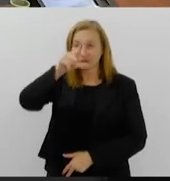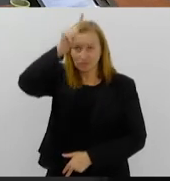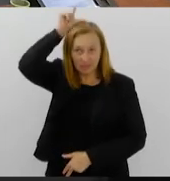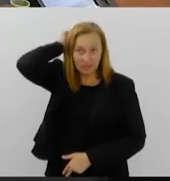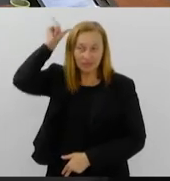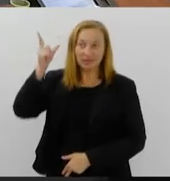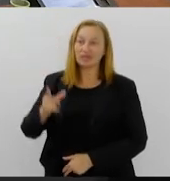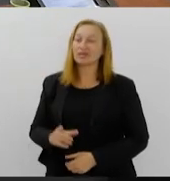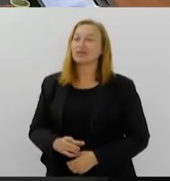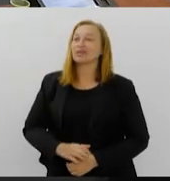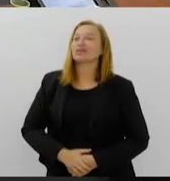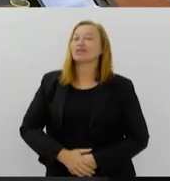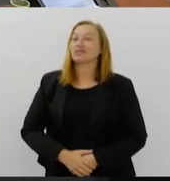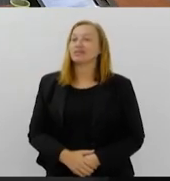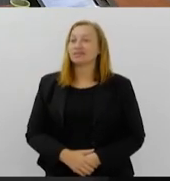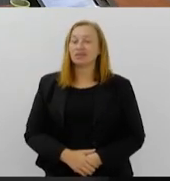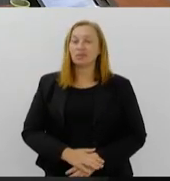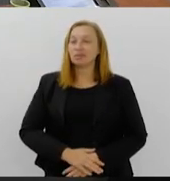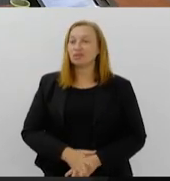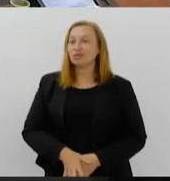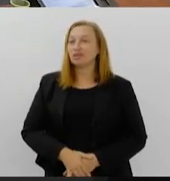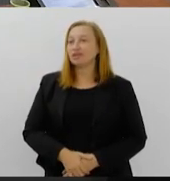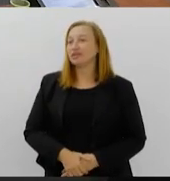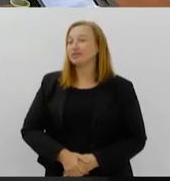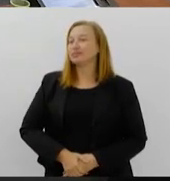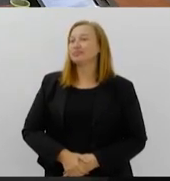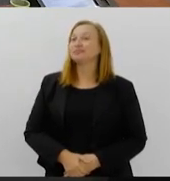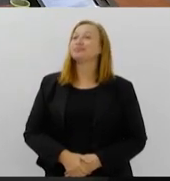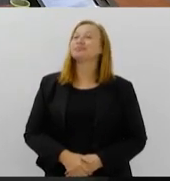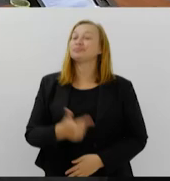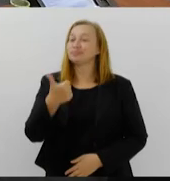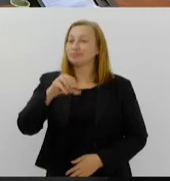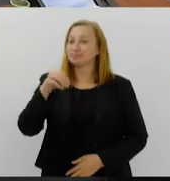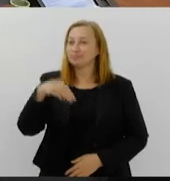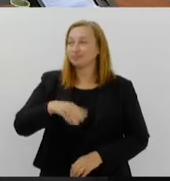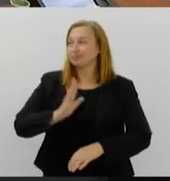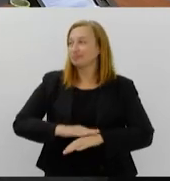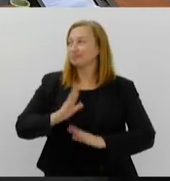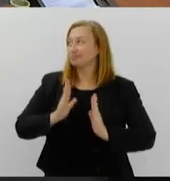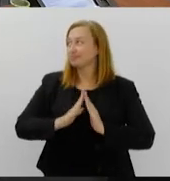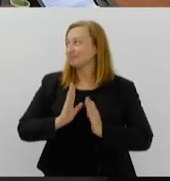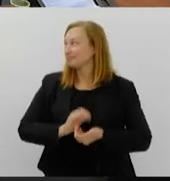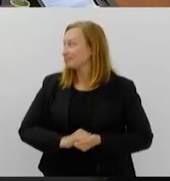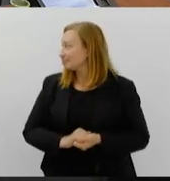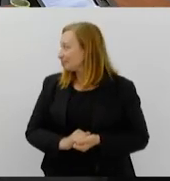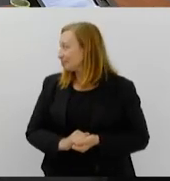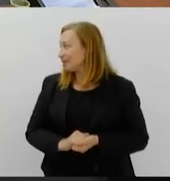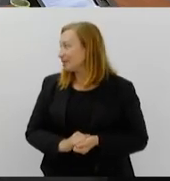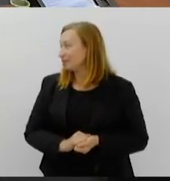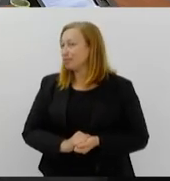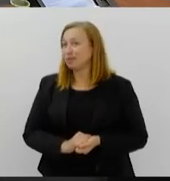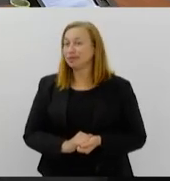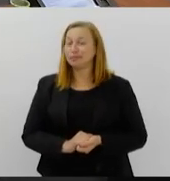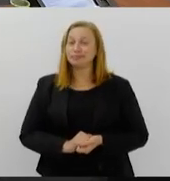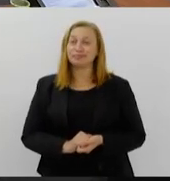Luiz Paulo Correia da Rocha. Vossa Excelência dispõe de 10 minutos no tempo regimental.